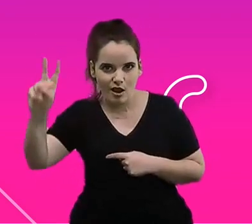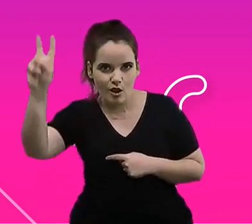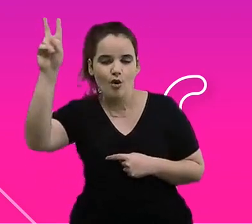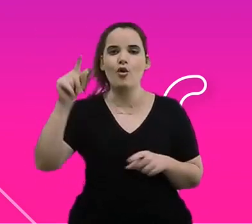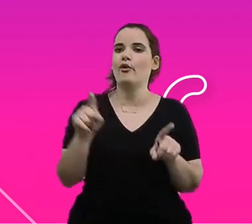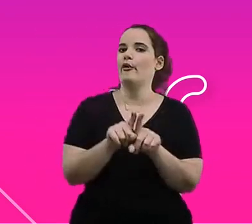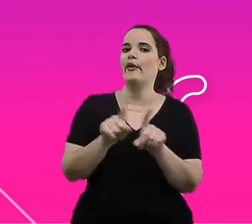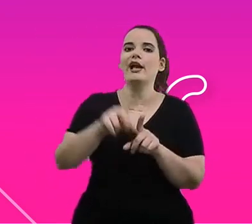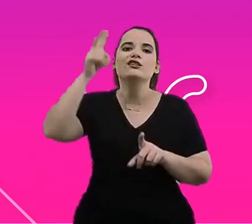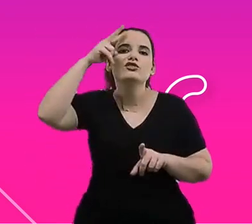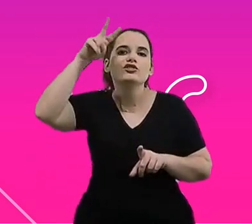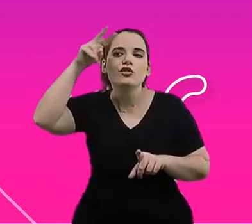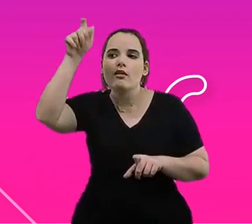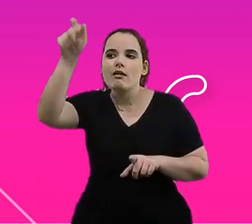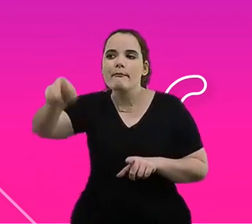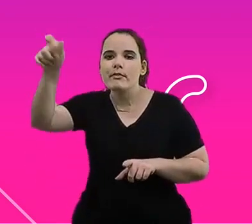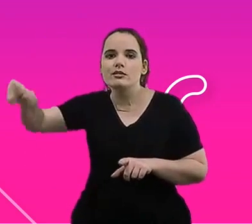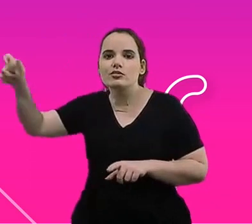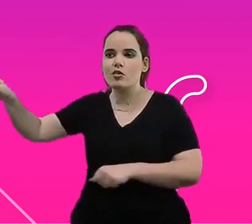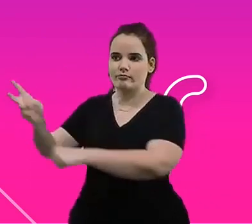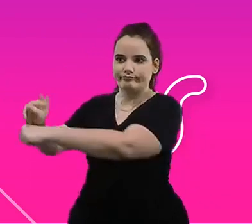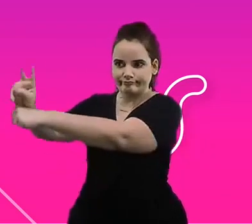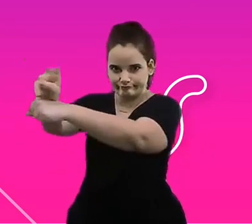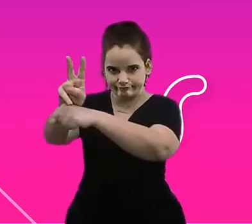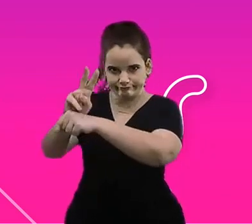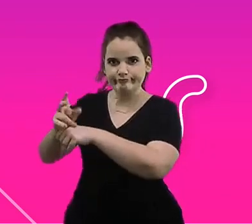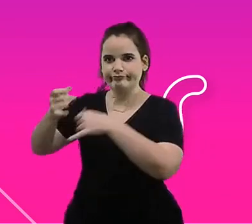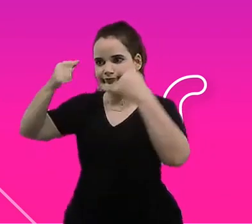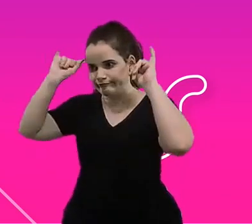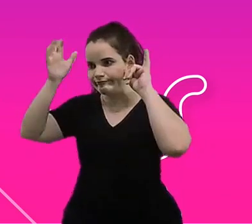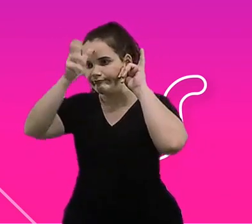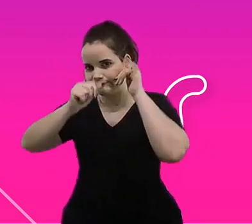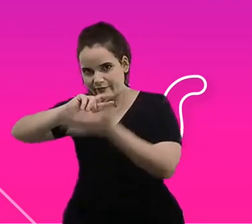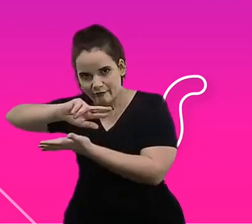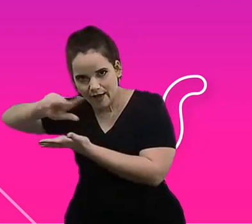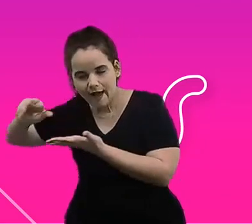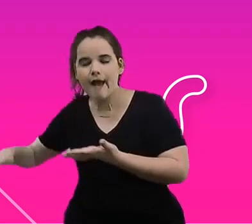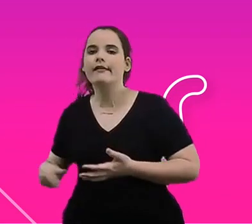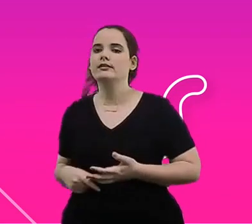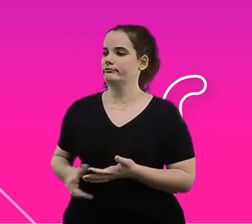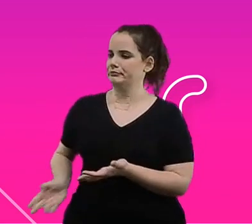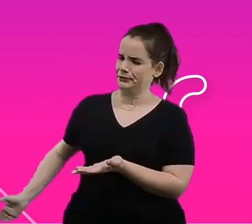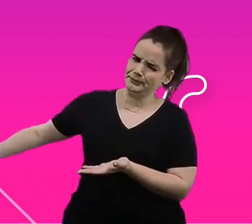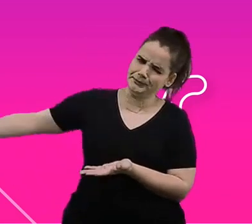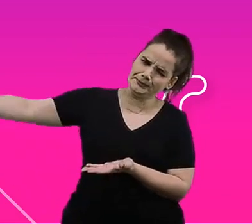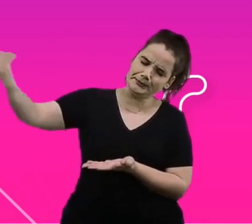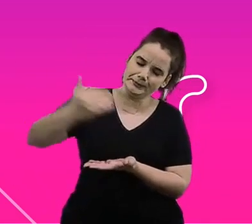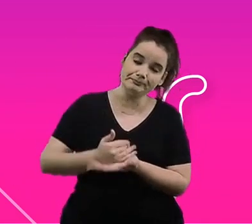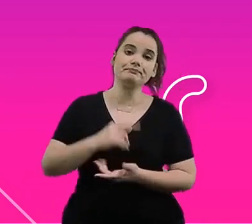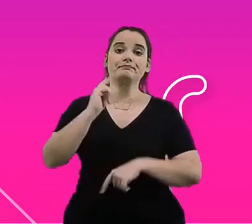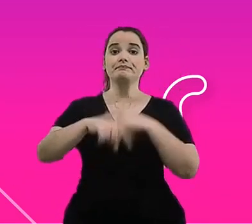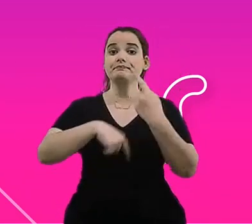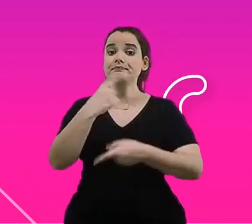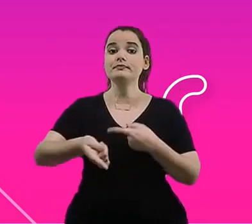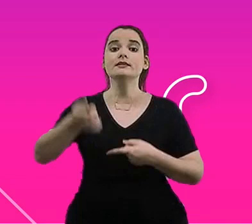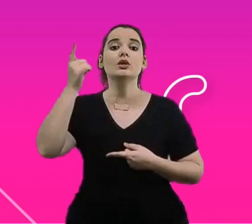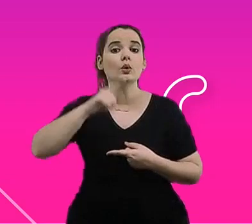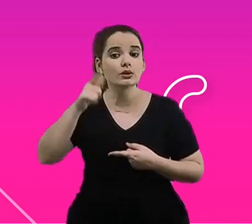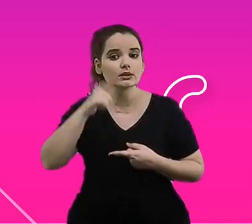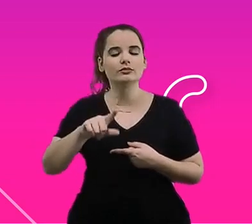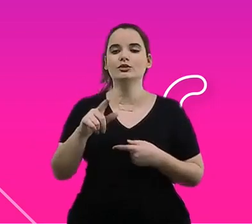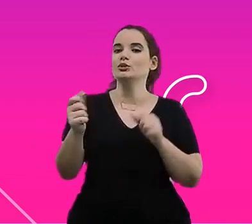feliz da vida quando eu vejo algo estruturado assim. De novo, a gente viu uma equipe multidisciplinar, que eu acho importantíssimo para um começo do trabalho.